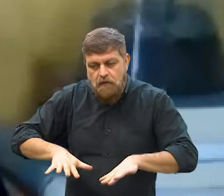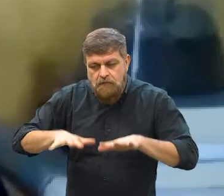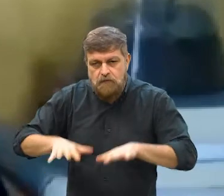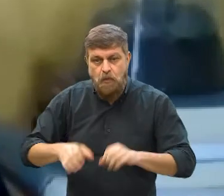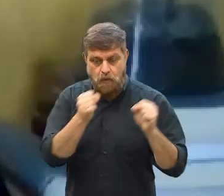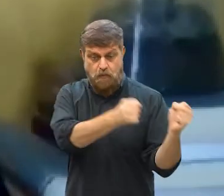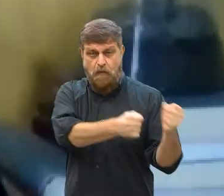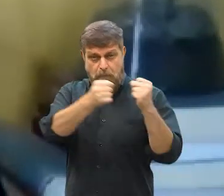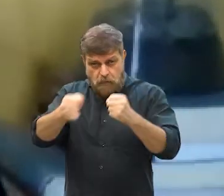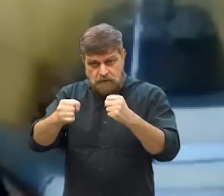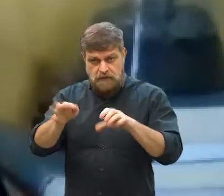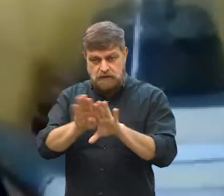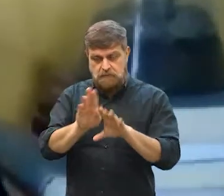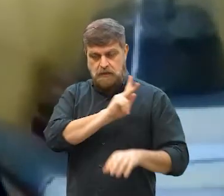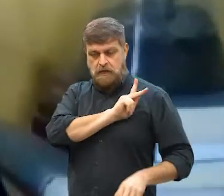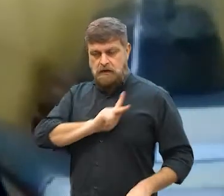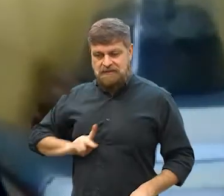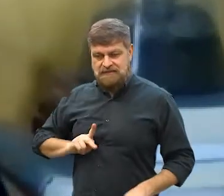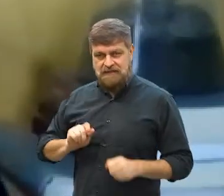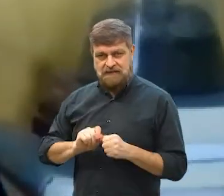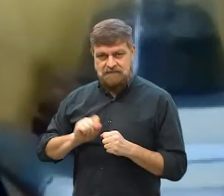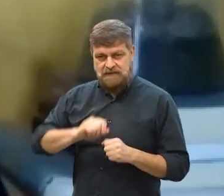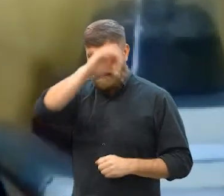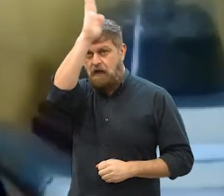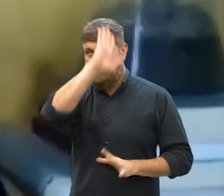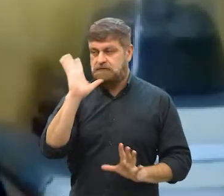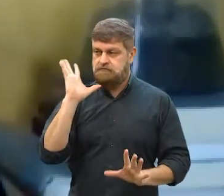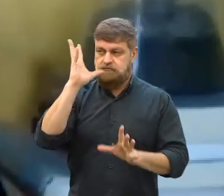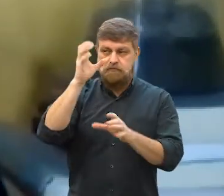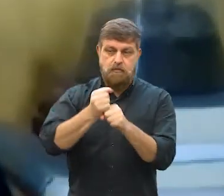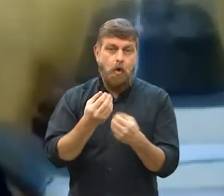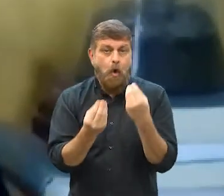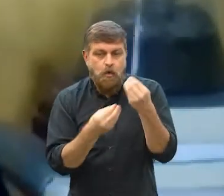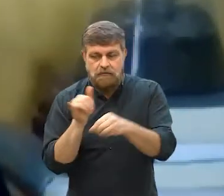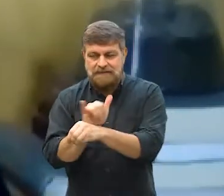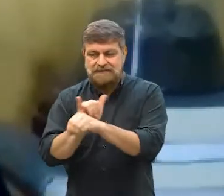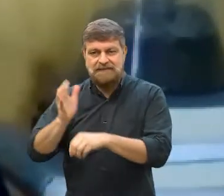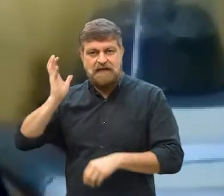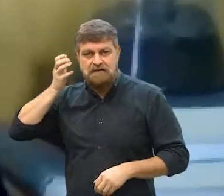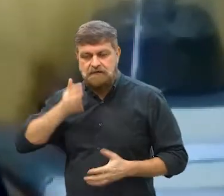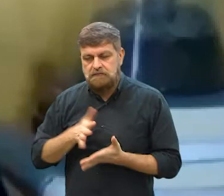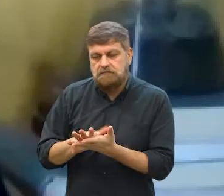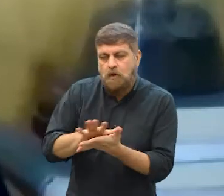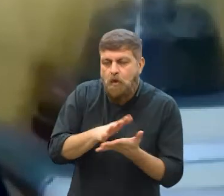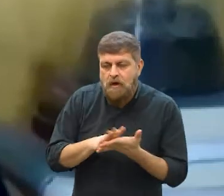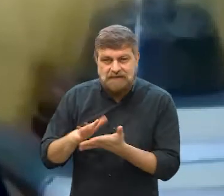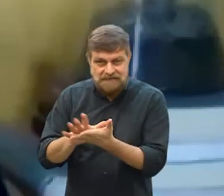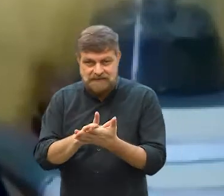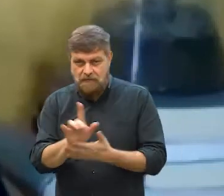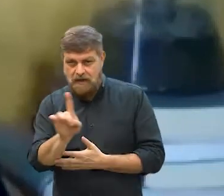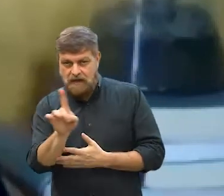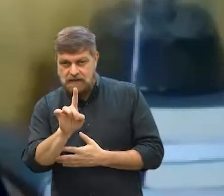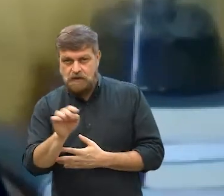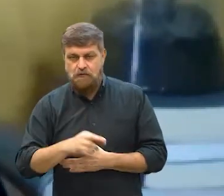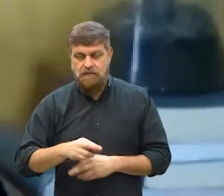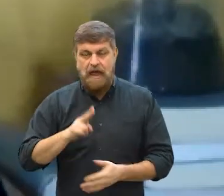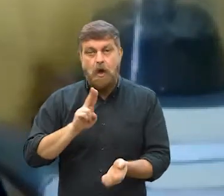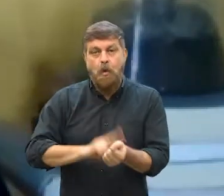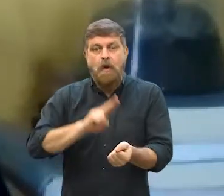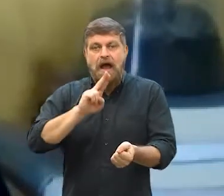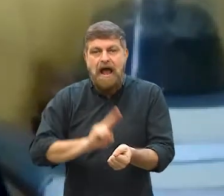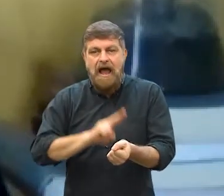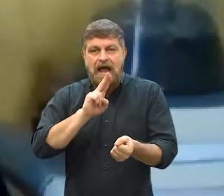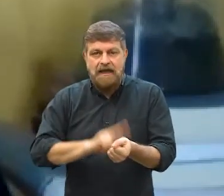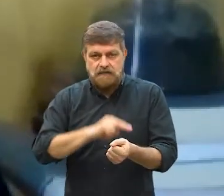no poder e que fizesse a unificação Nacional foi através do rádio o samba não é o ritmo Nacional à toa o rádio que